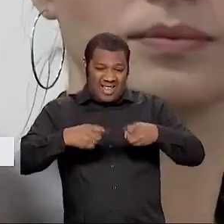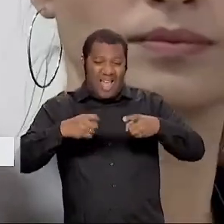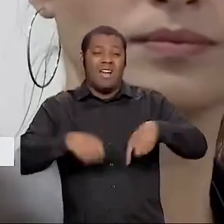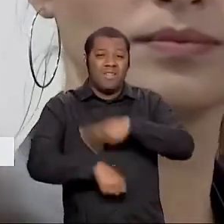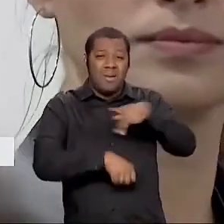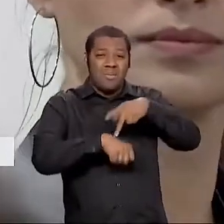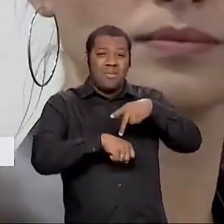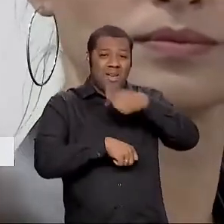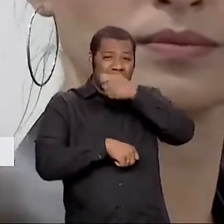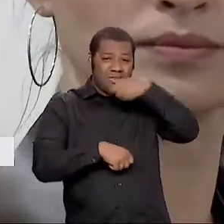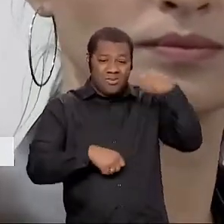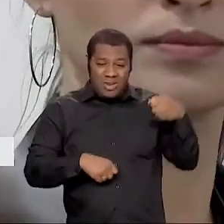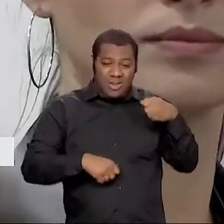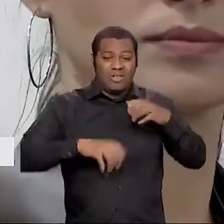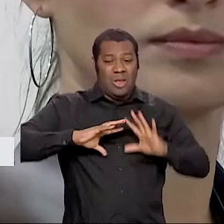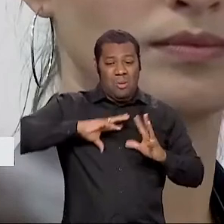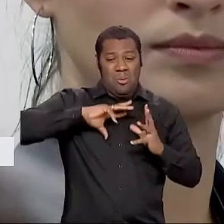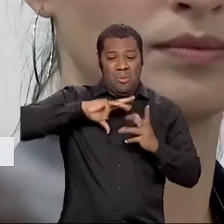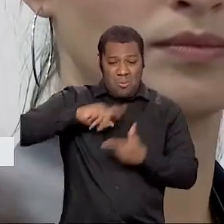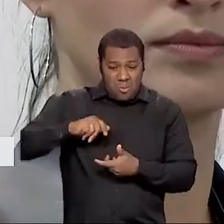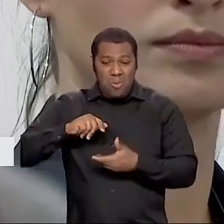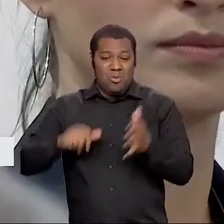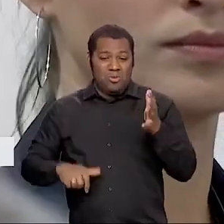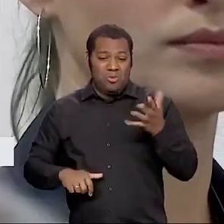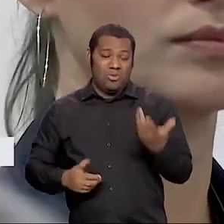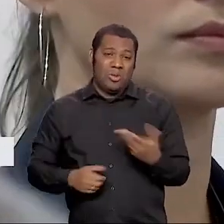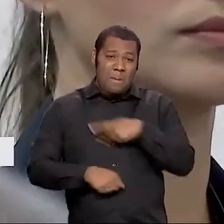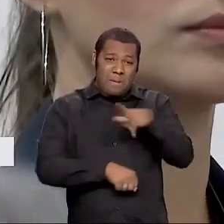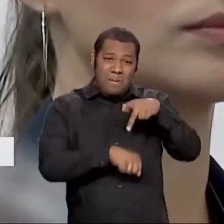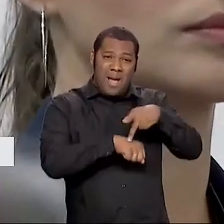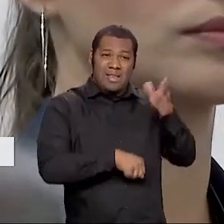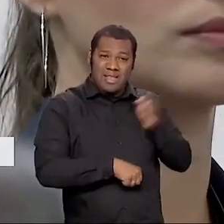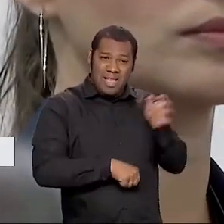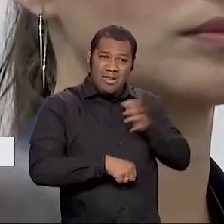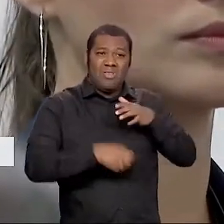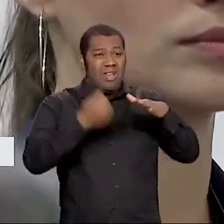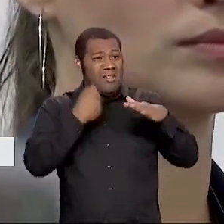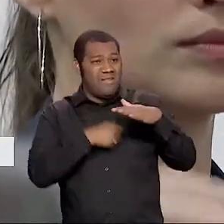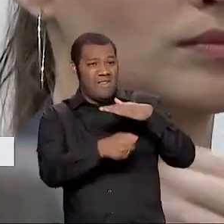parte do dinheiro desse mundo mais rico, o senhor enxergou